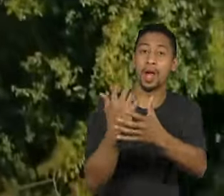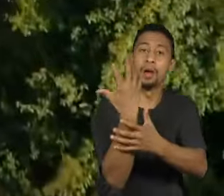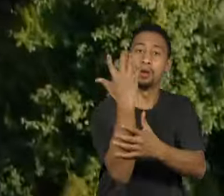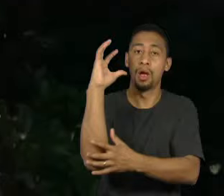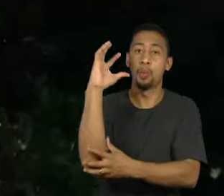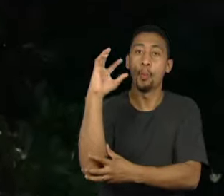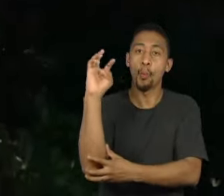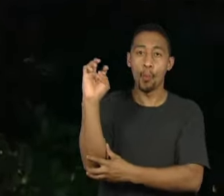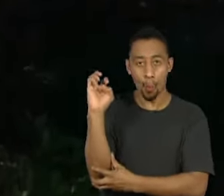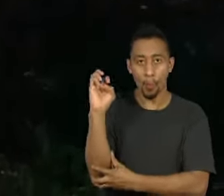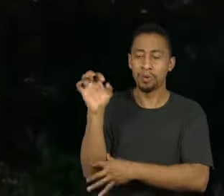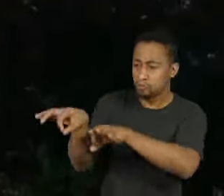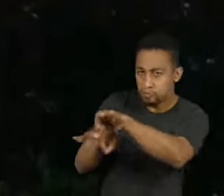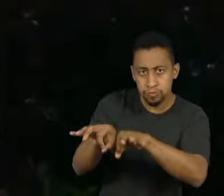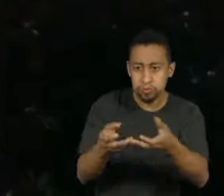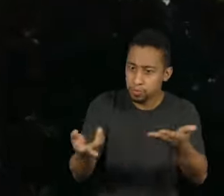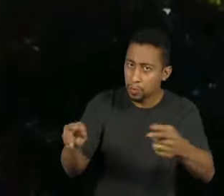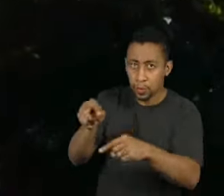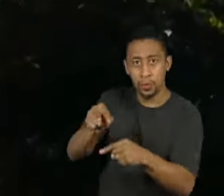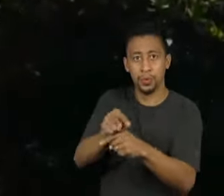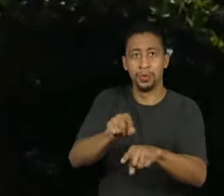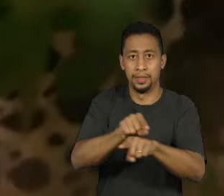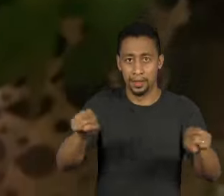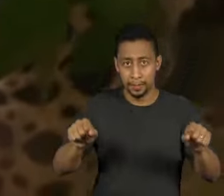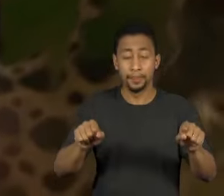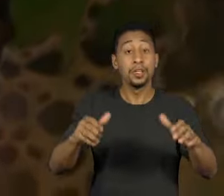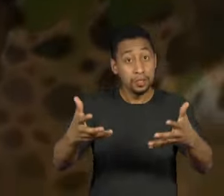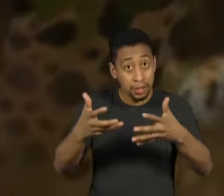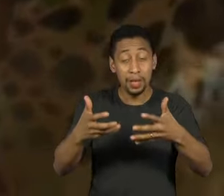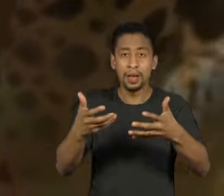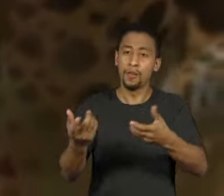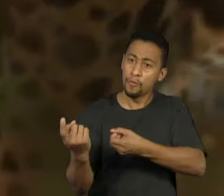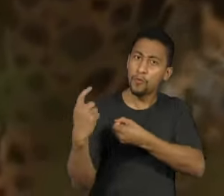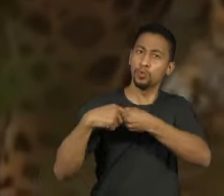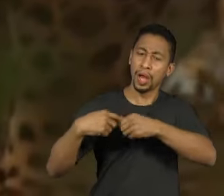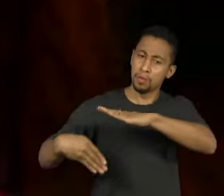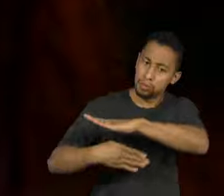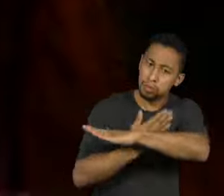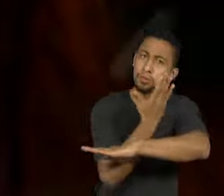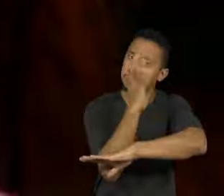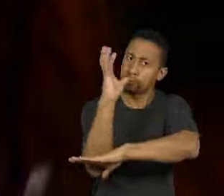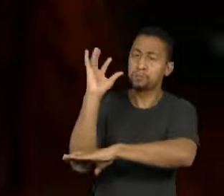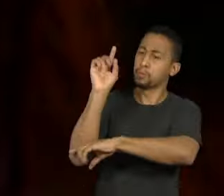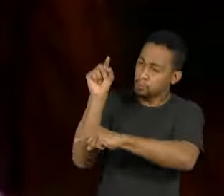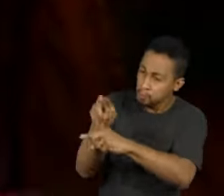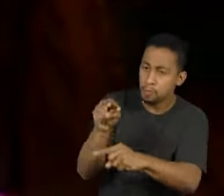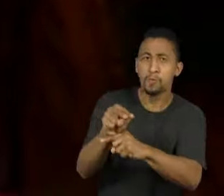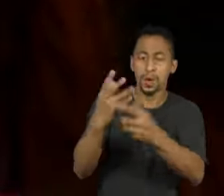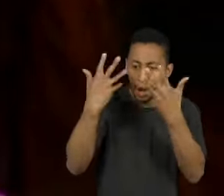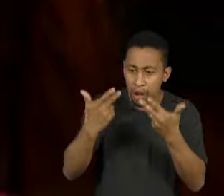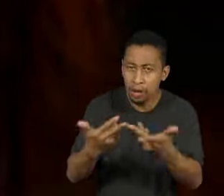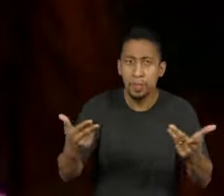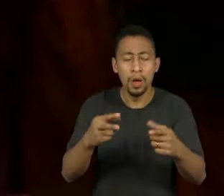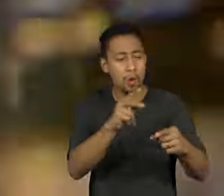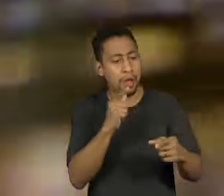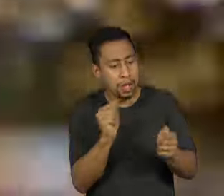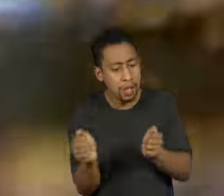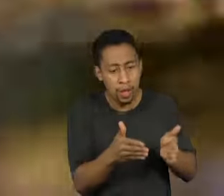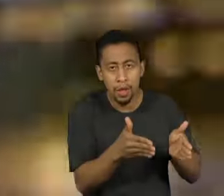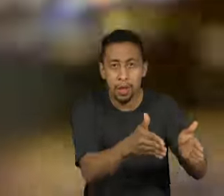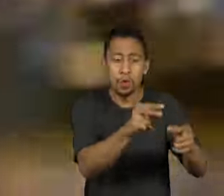gente tem a ganhar? A gente tem a recuperação da nossa biodiversidade, a gente tem a proteção dos rios e das nascentes, a gente tem a chance